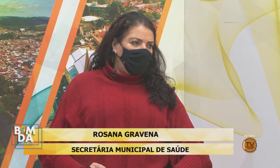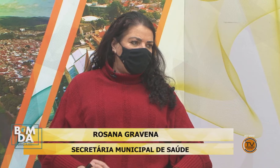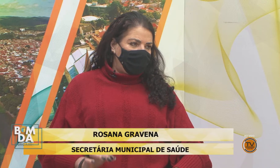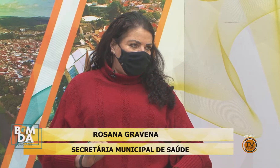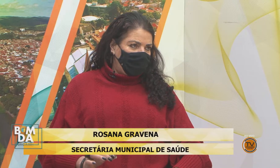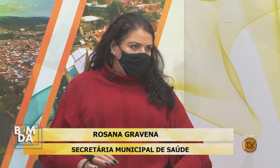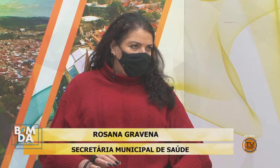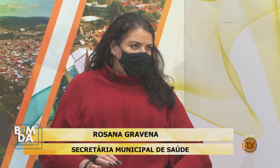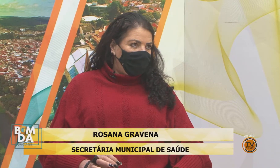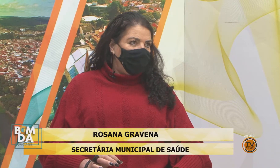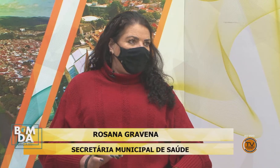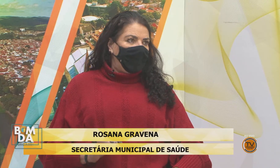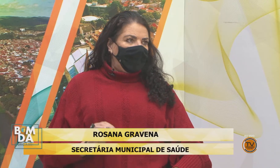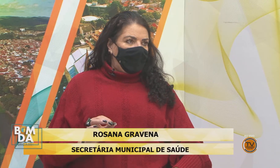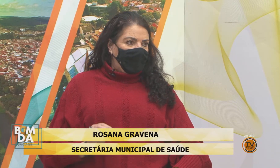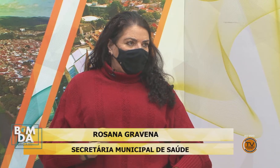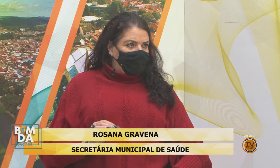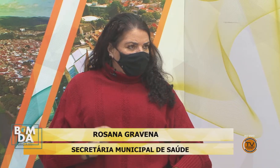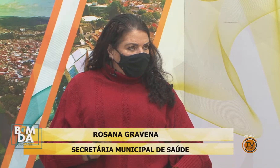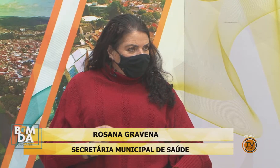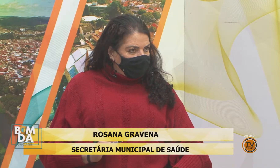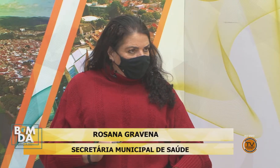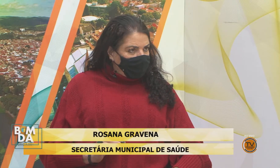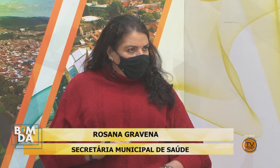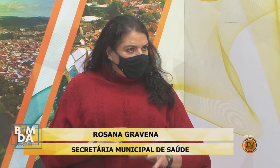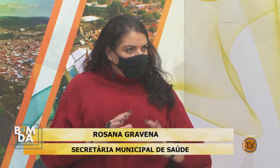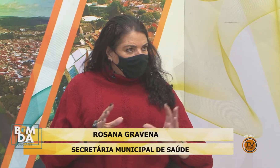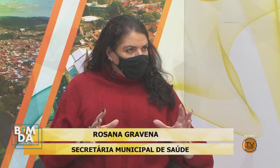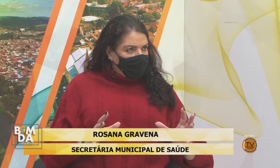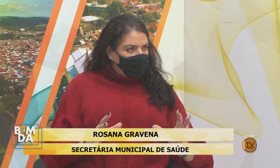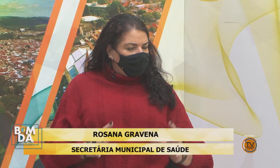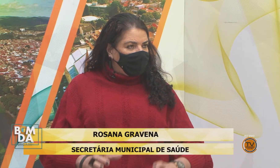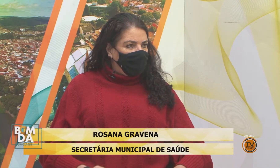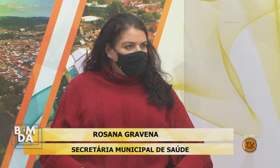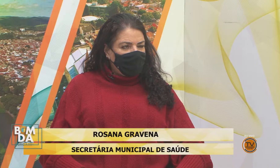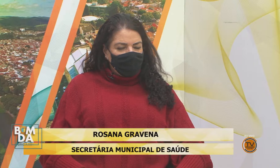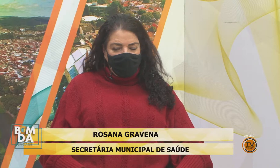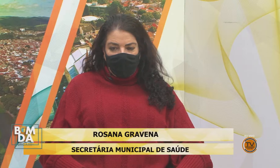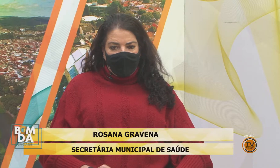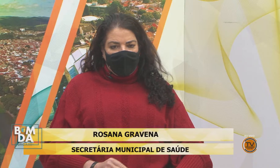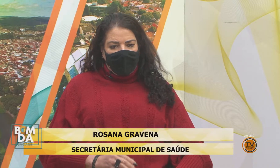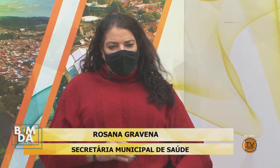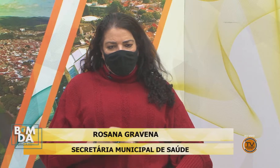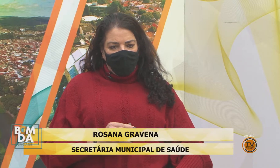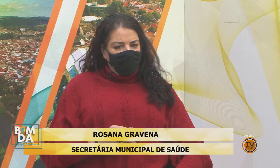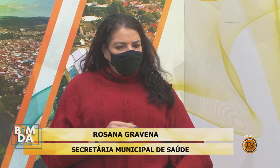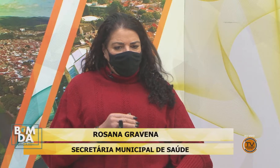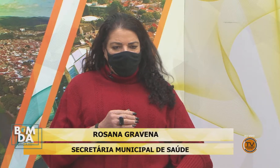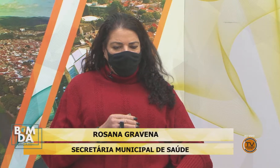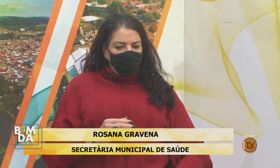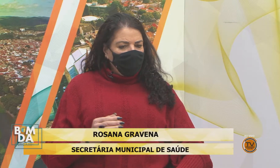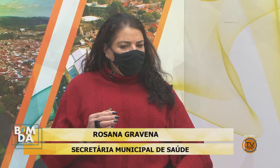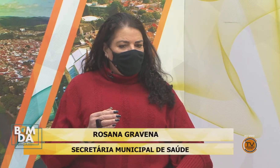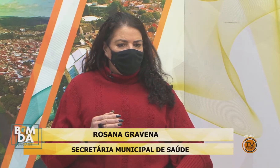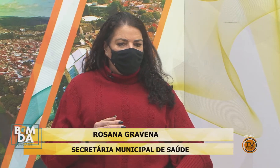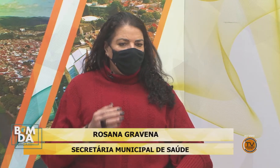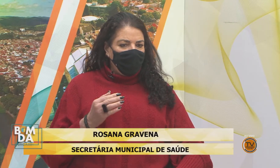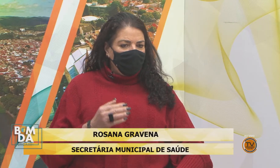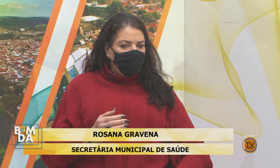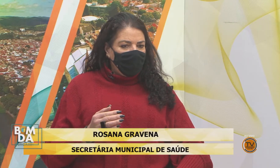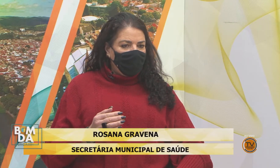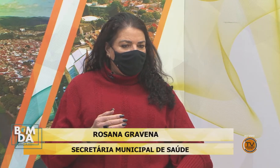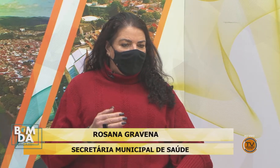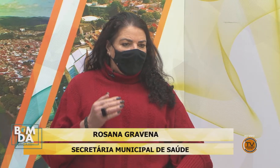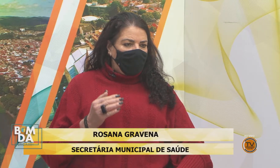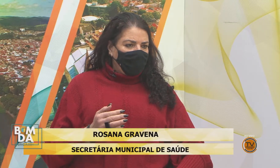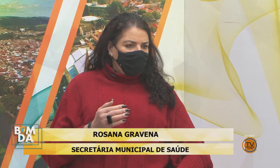teve até agora dois focos principais, que foi a família segura, né? Fortalecendo isso em toda a sociedade. A gente tem realmente feito muitos eventos